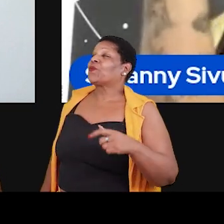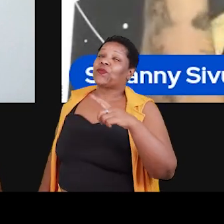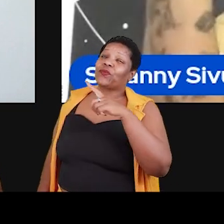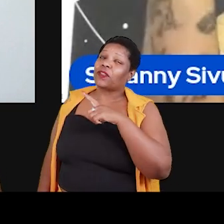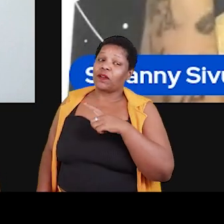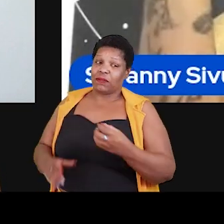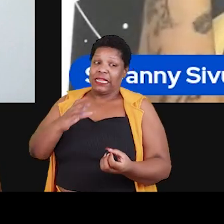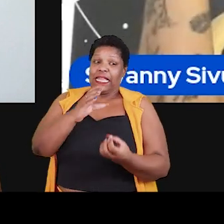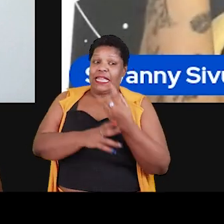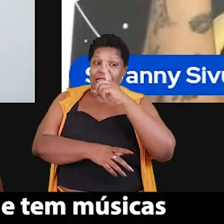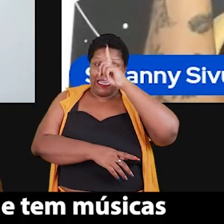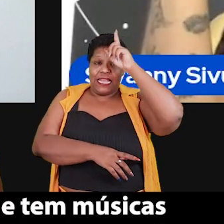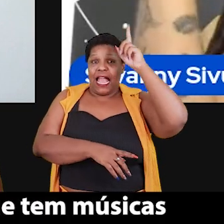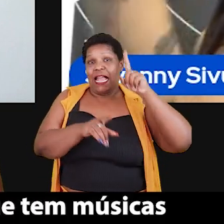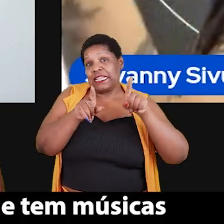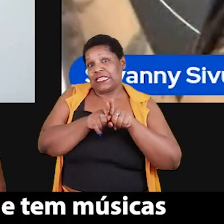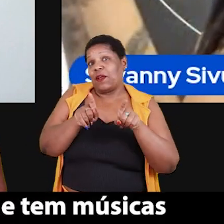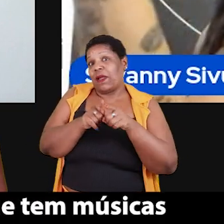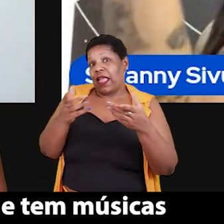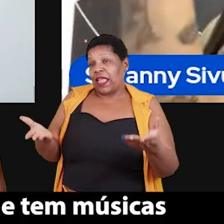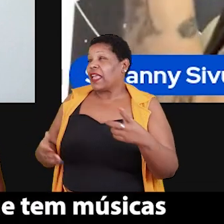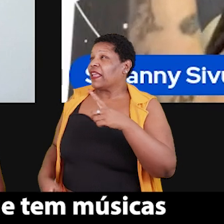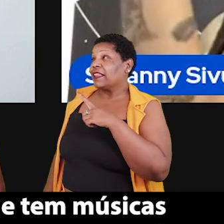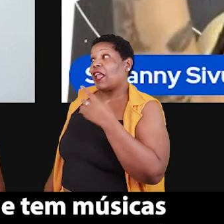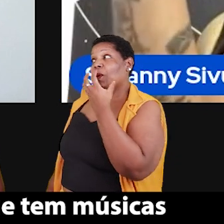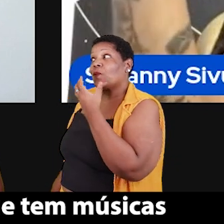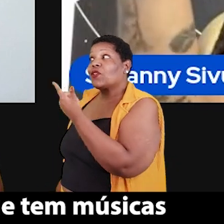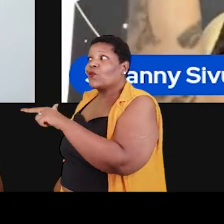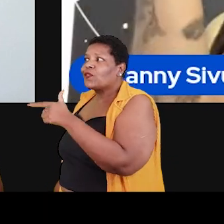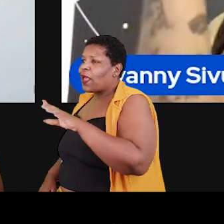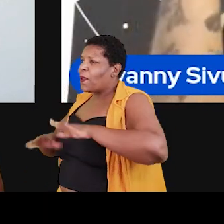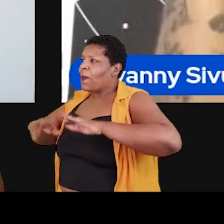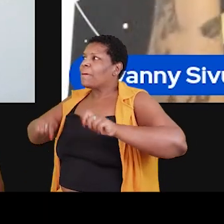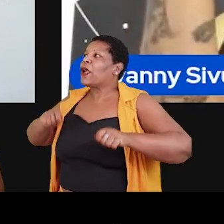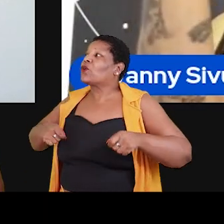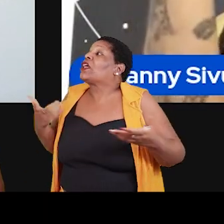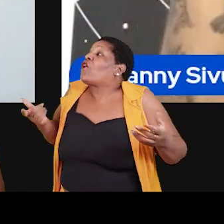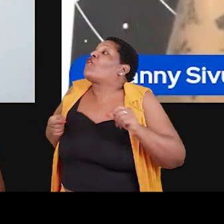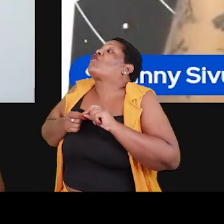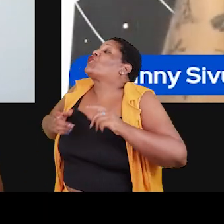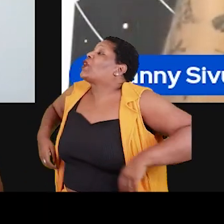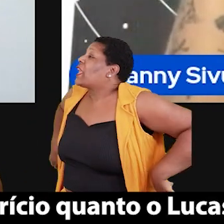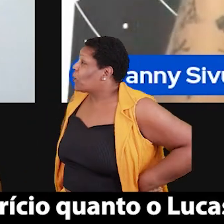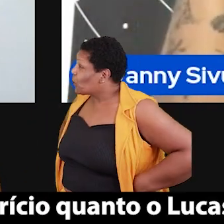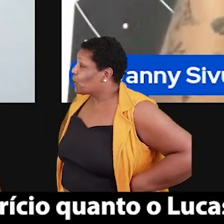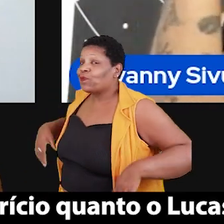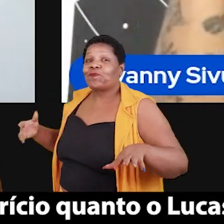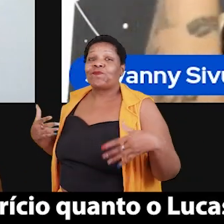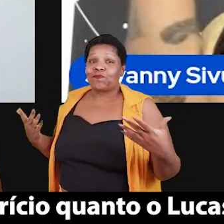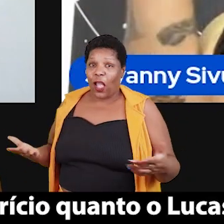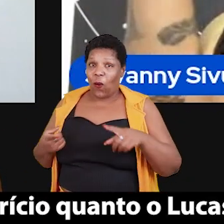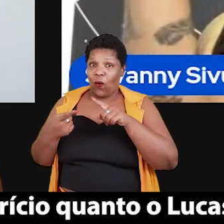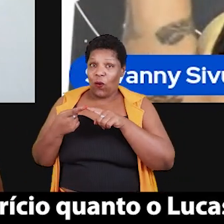criar também, né? Porque tem músicas que não tem percussão. que a gente faz? Tanto o